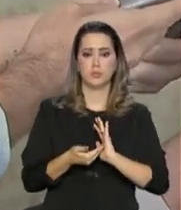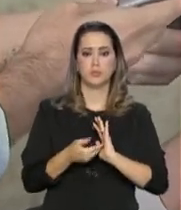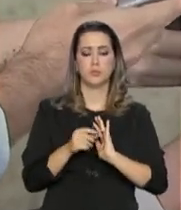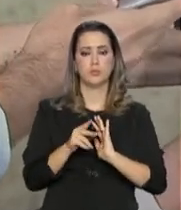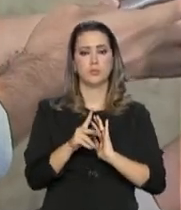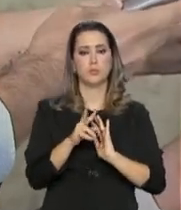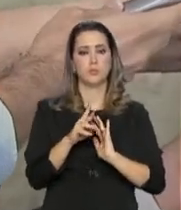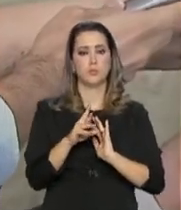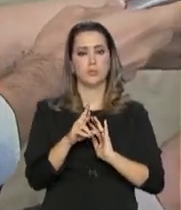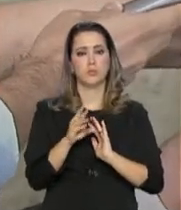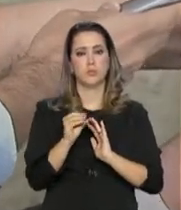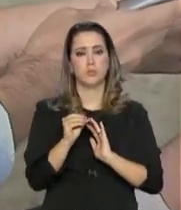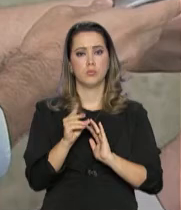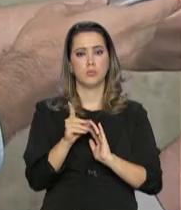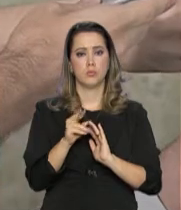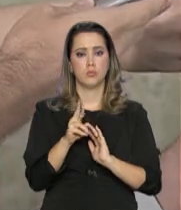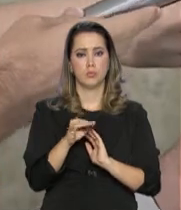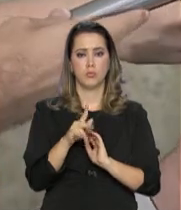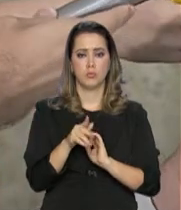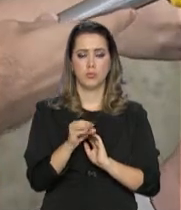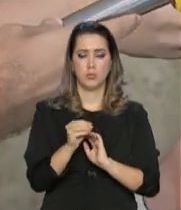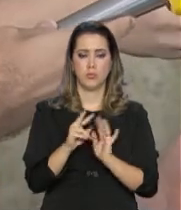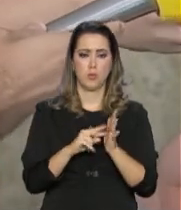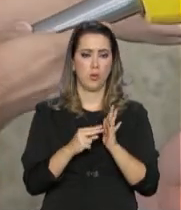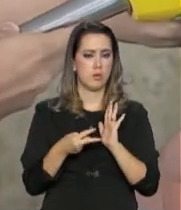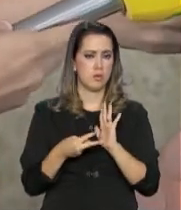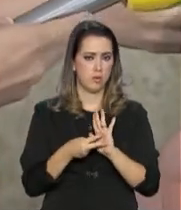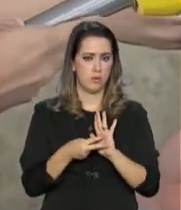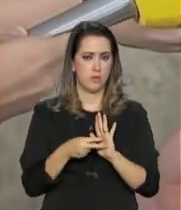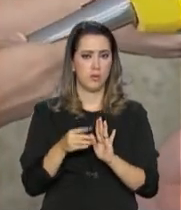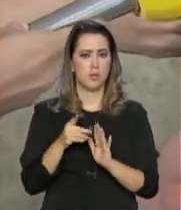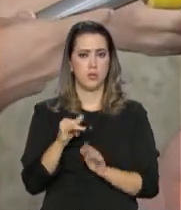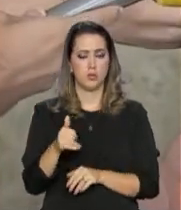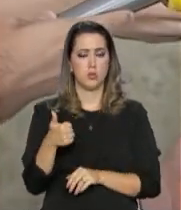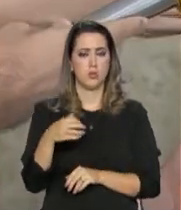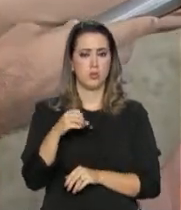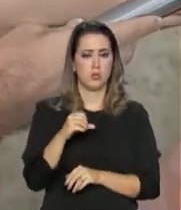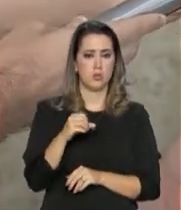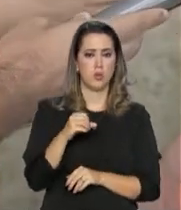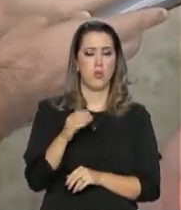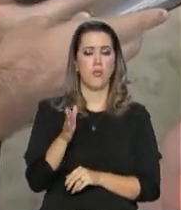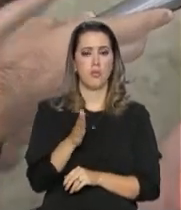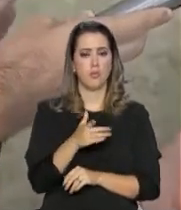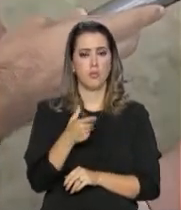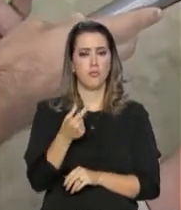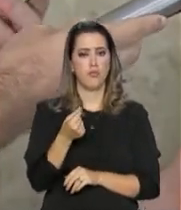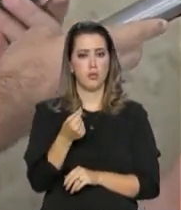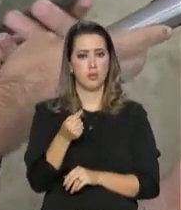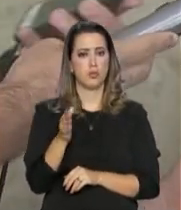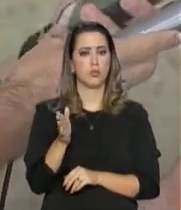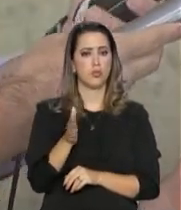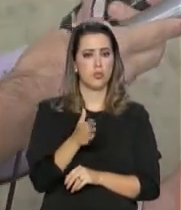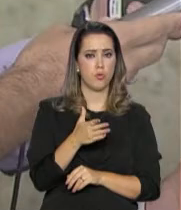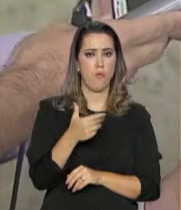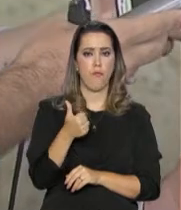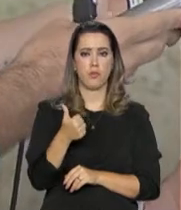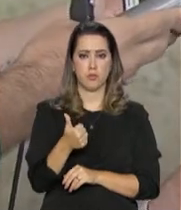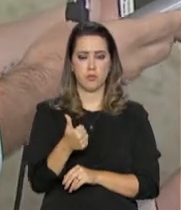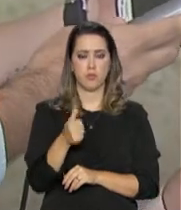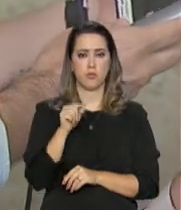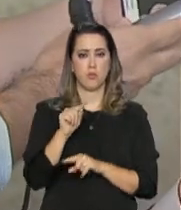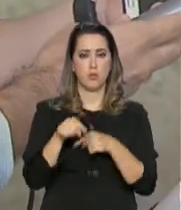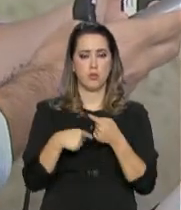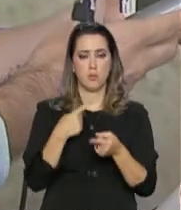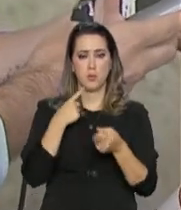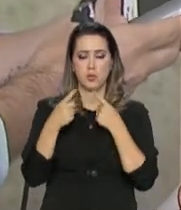deputados rodrigo maia o shea nos dias 19 20 e 21 se iniciando a discussão os dias 4 e 5